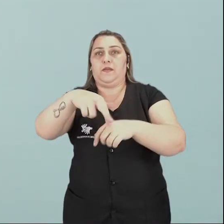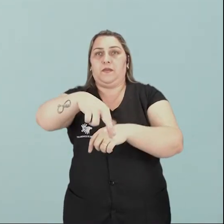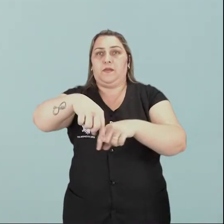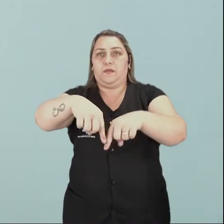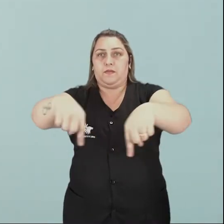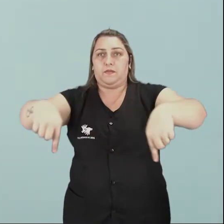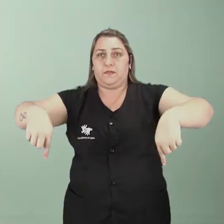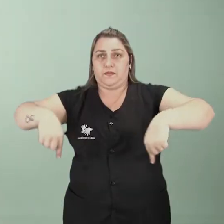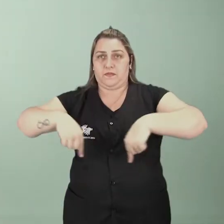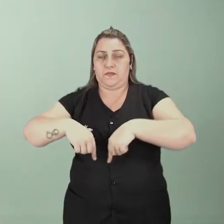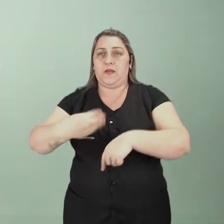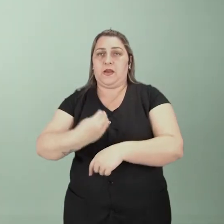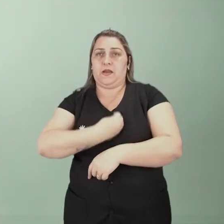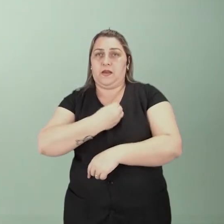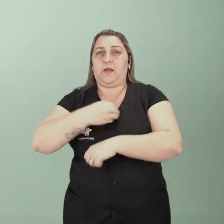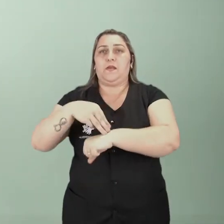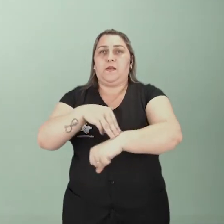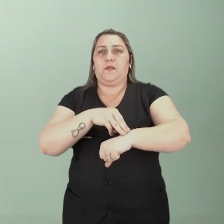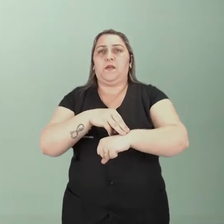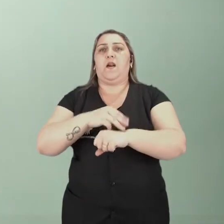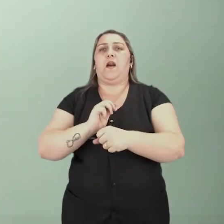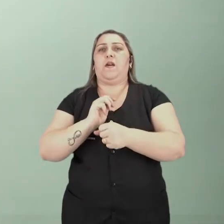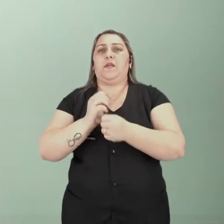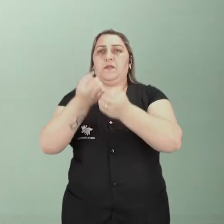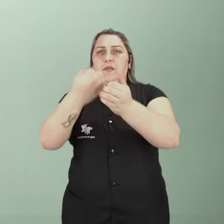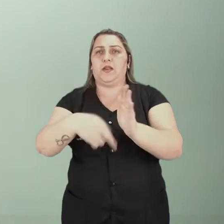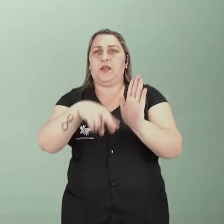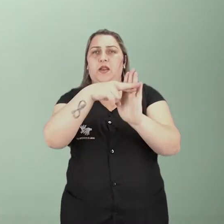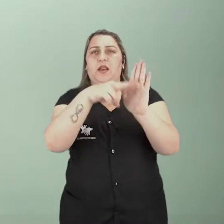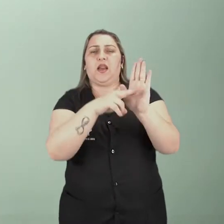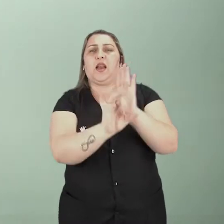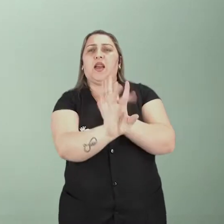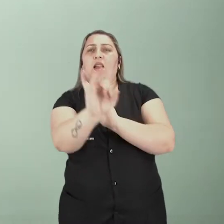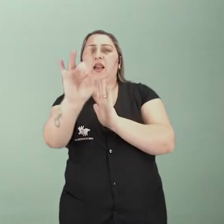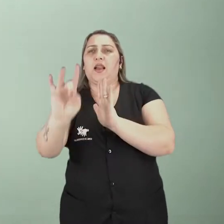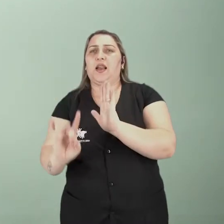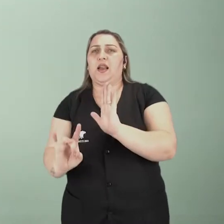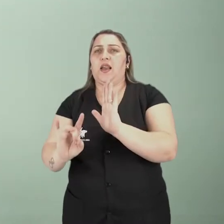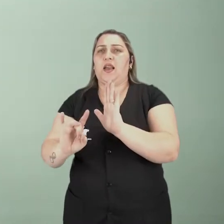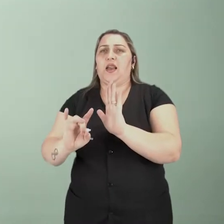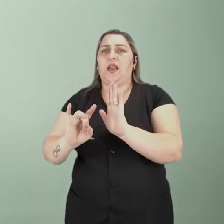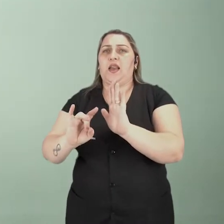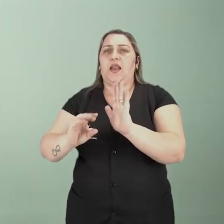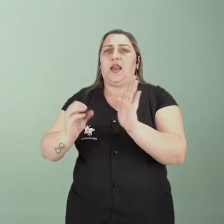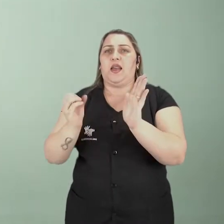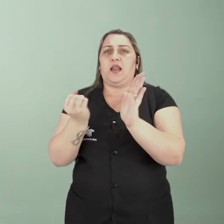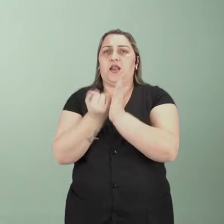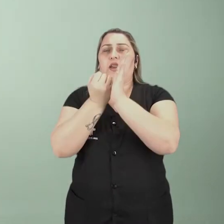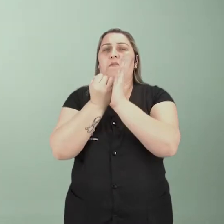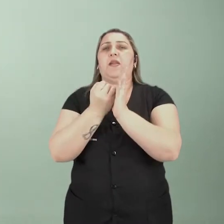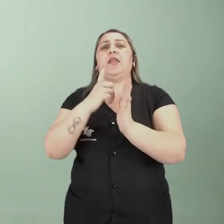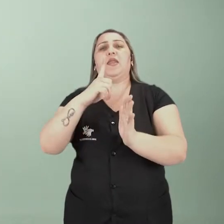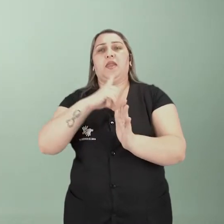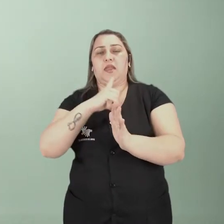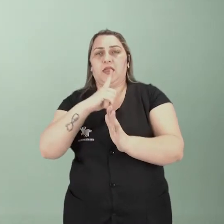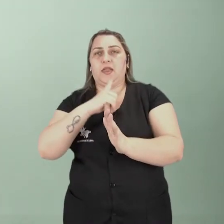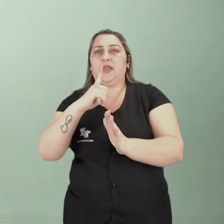nesse momento, ditando as regras, quem vai ser cada time, e aí tem toda uma